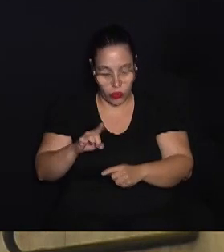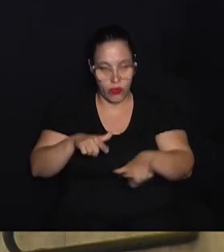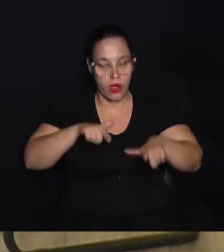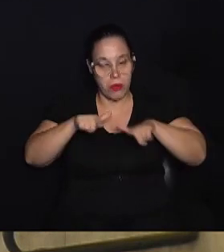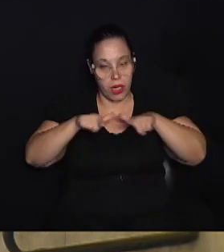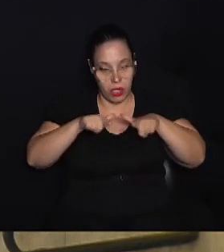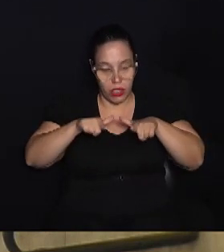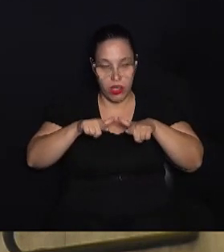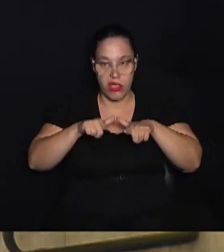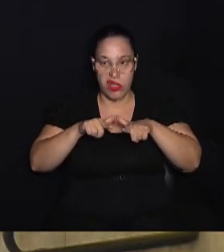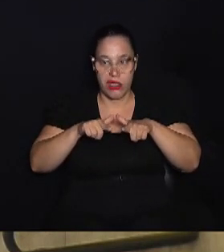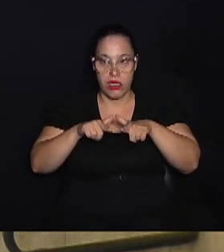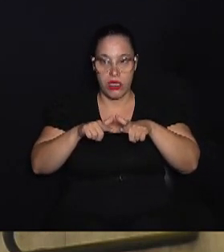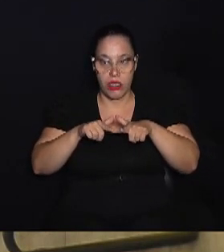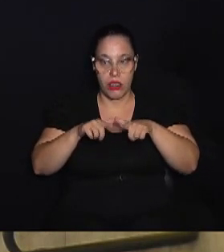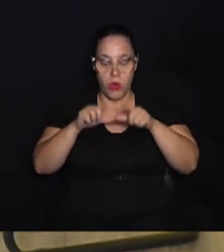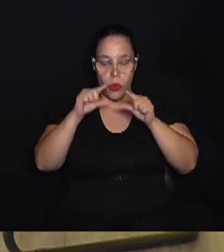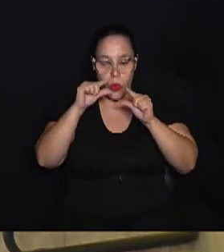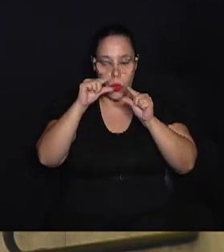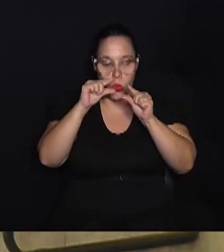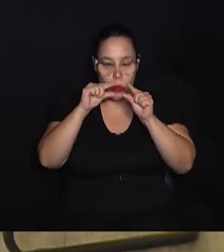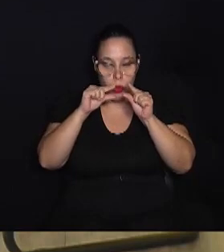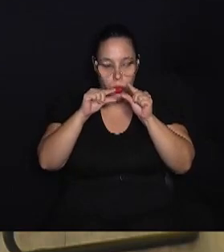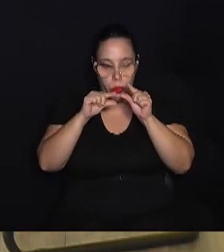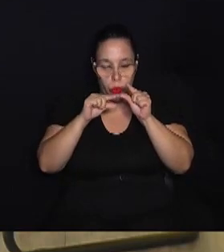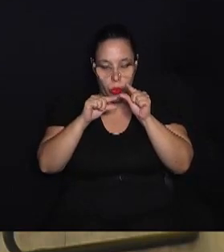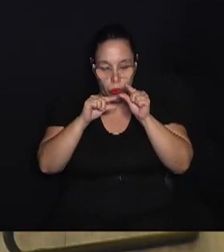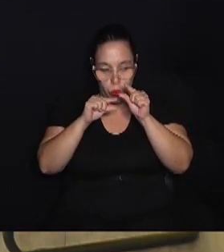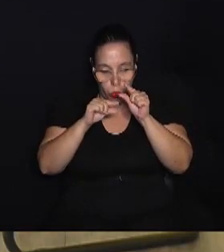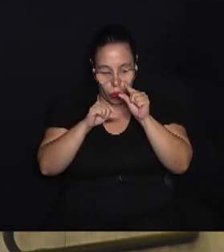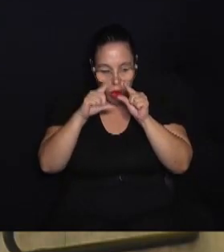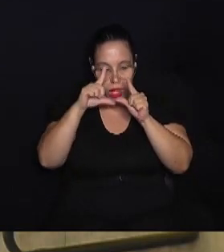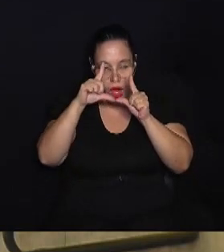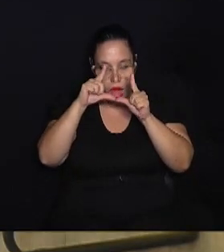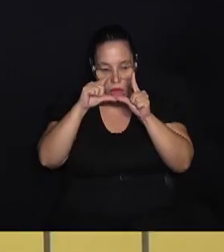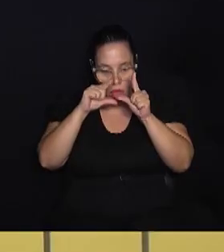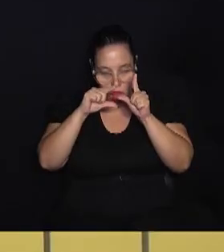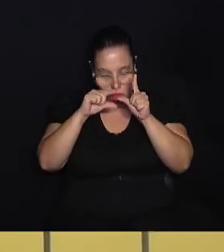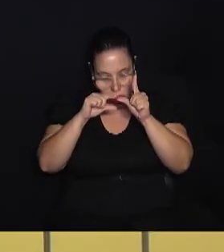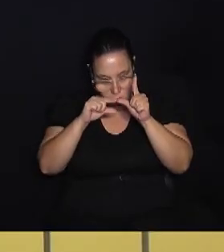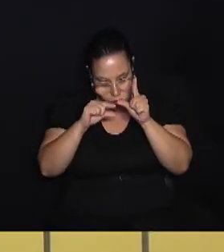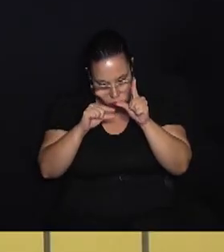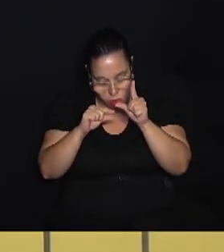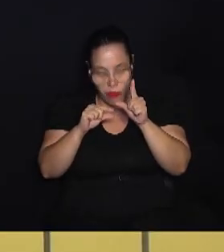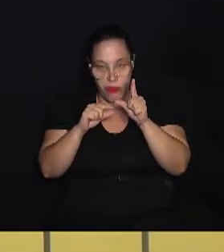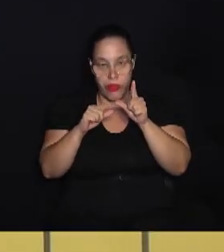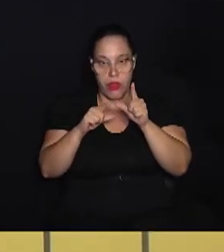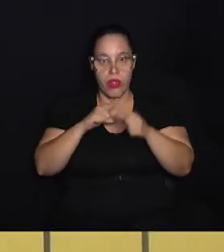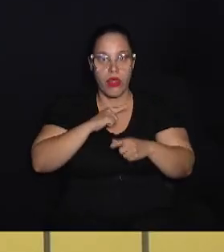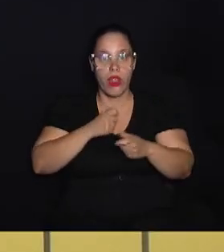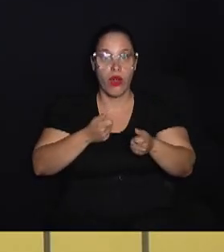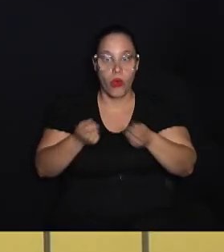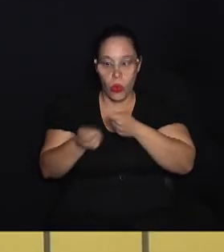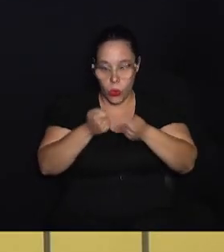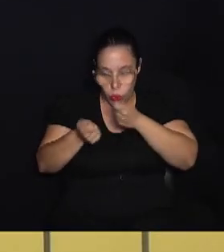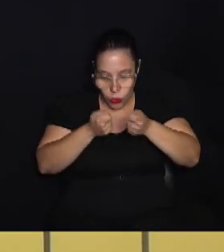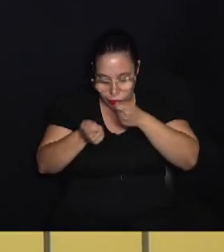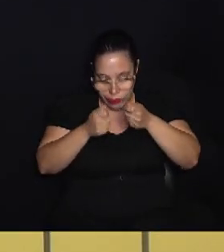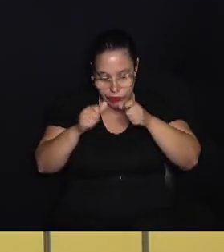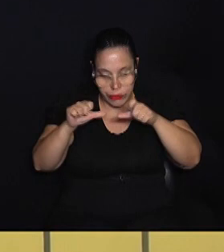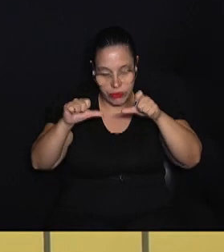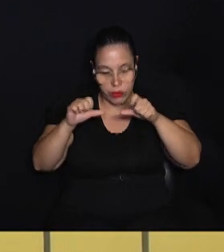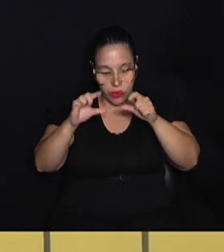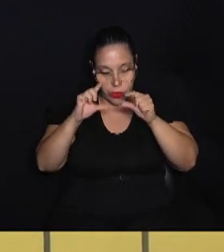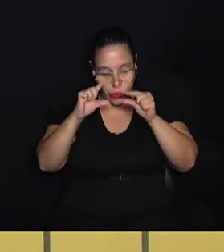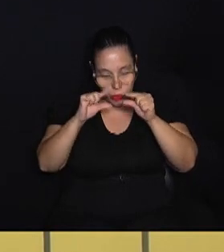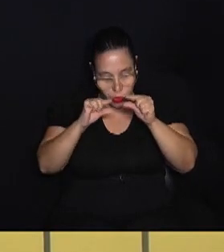é mitigar, que é você ter ações para diminuir aquele